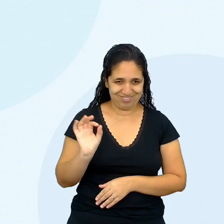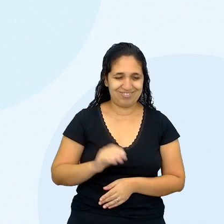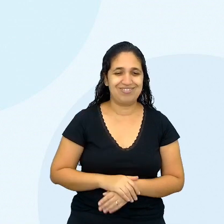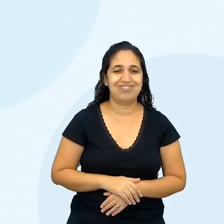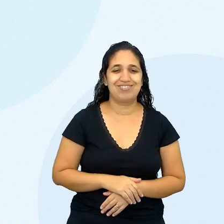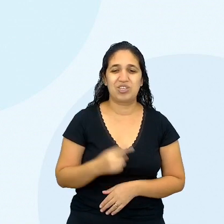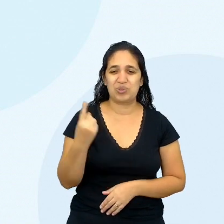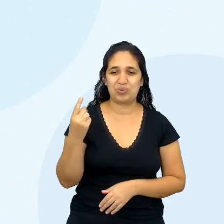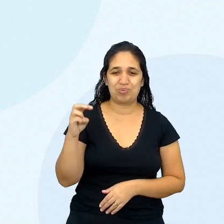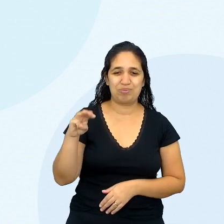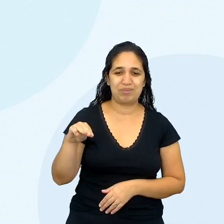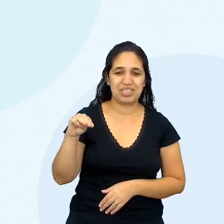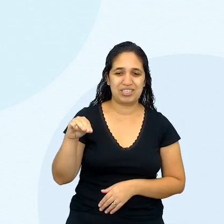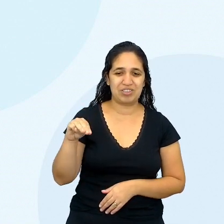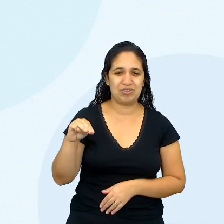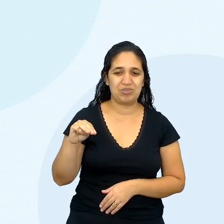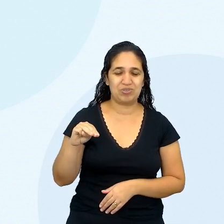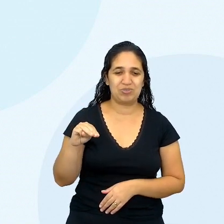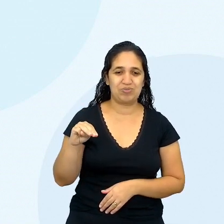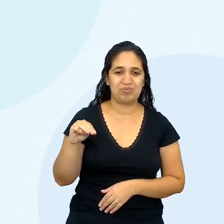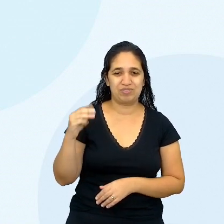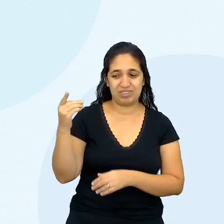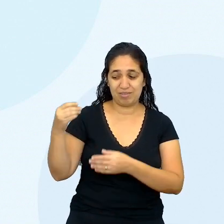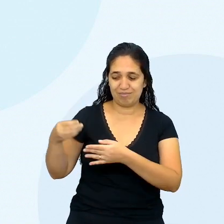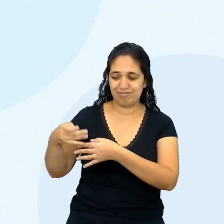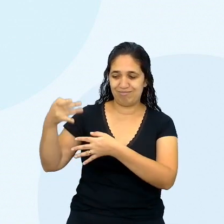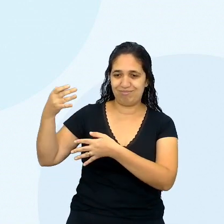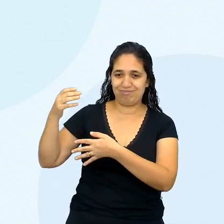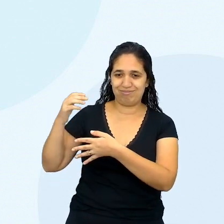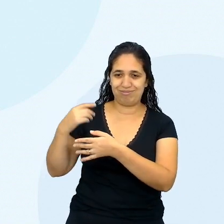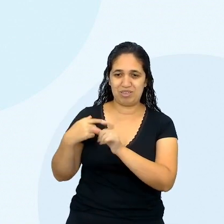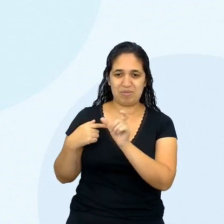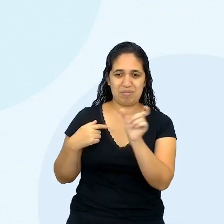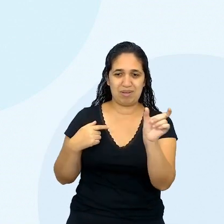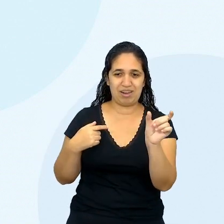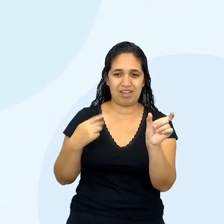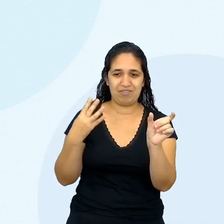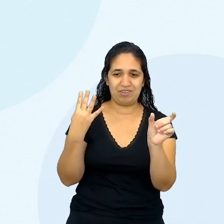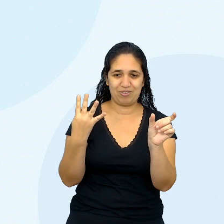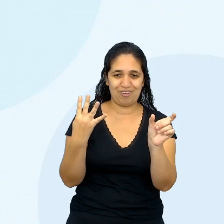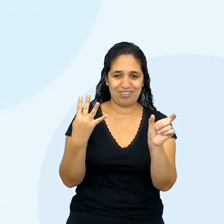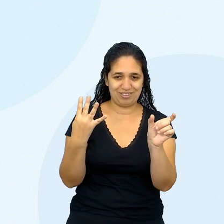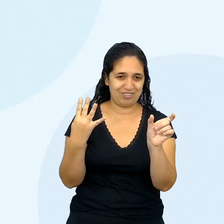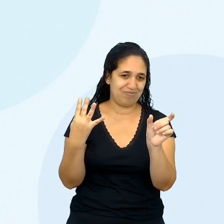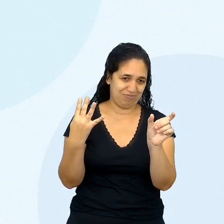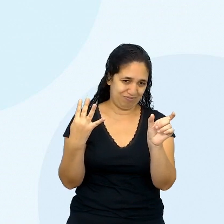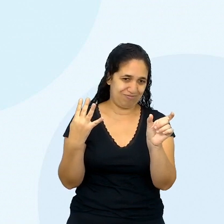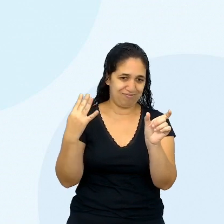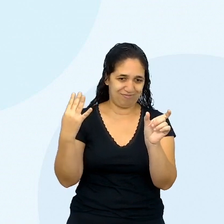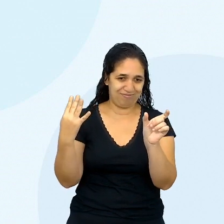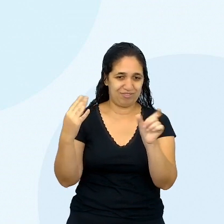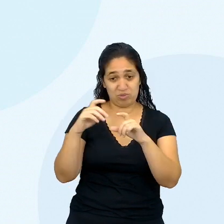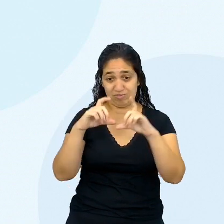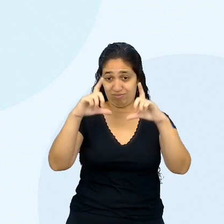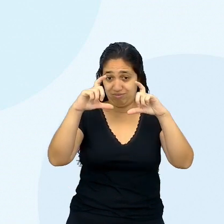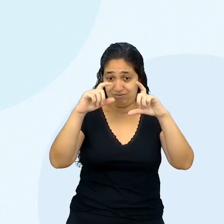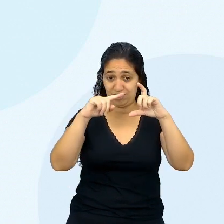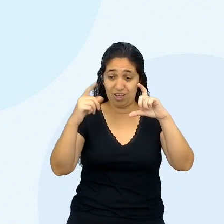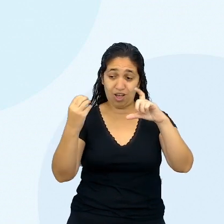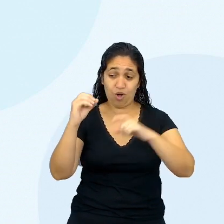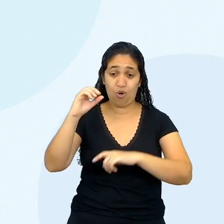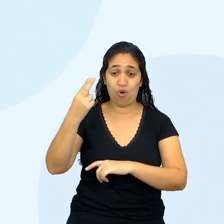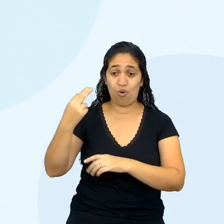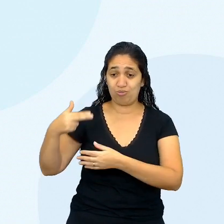tá valendo esse 1 minuto agora para você colocar as suas 4 palavras, ou a partir do QR Code, ou no chat, como a